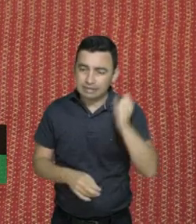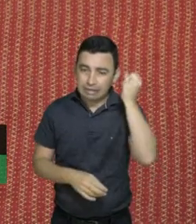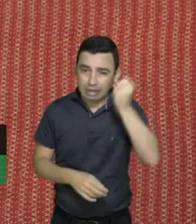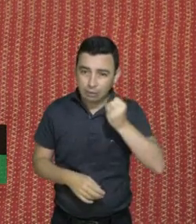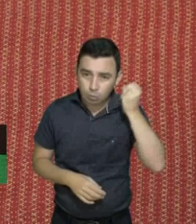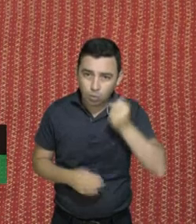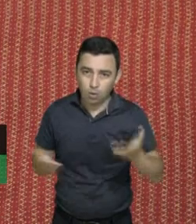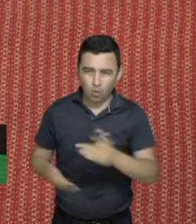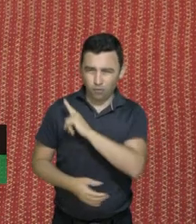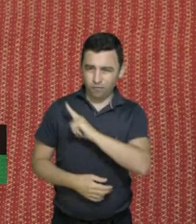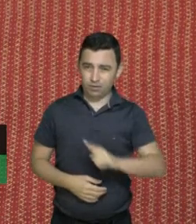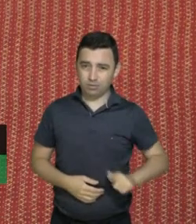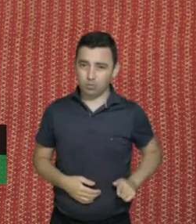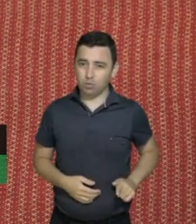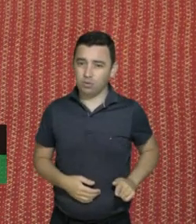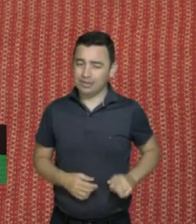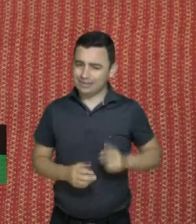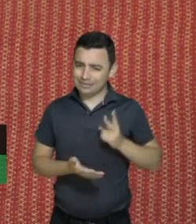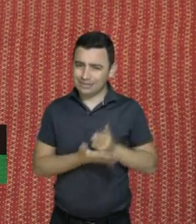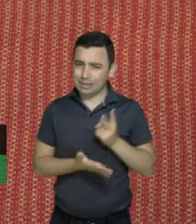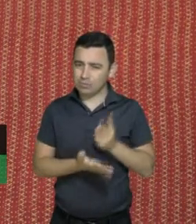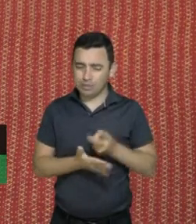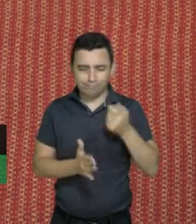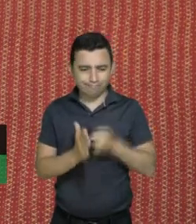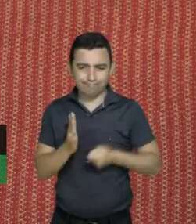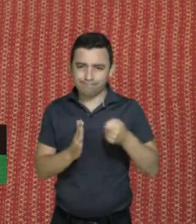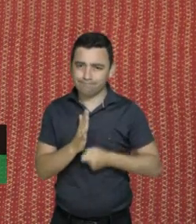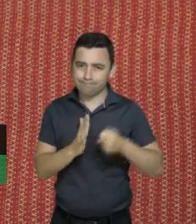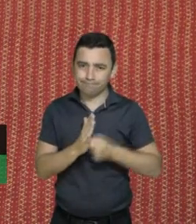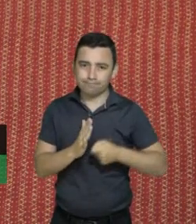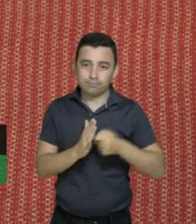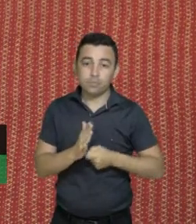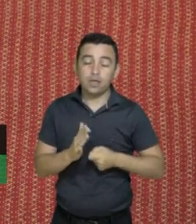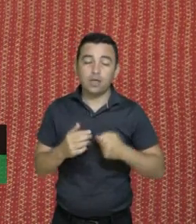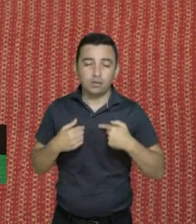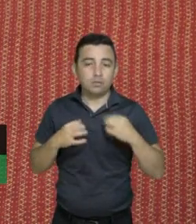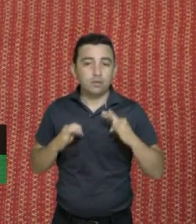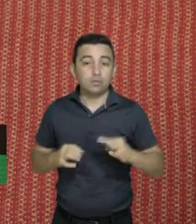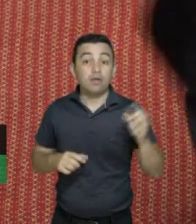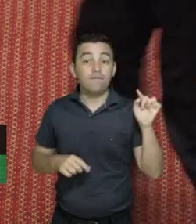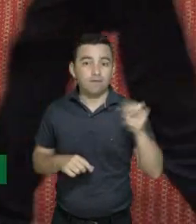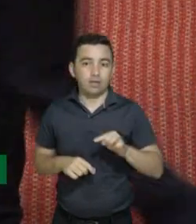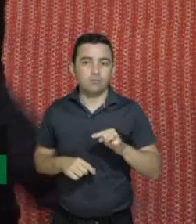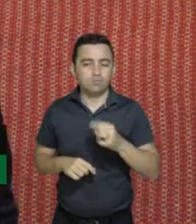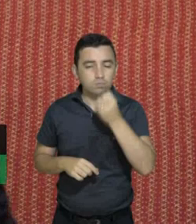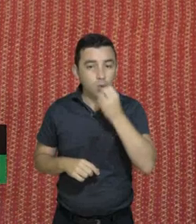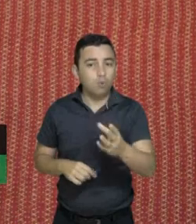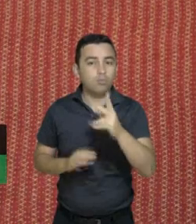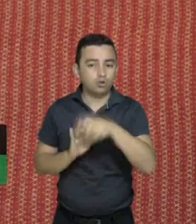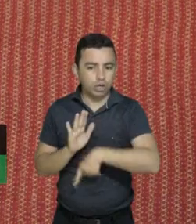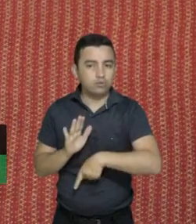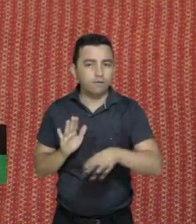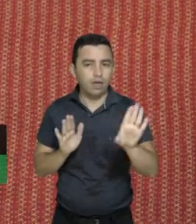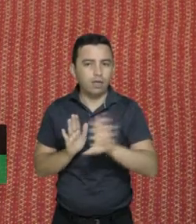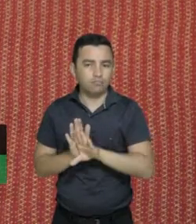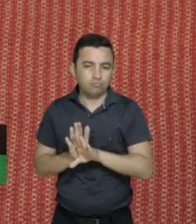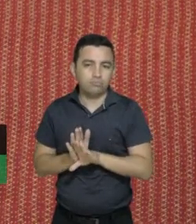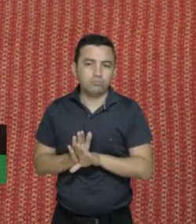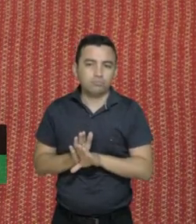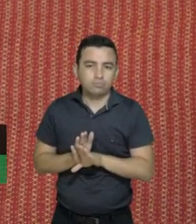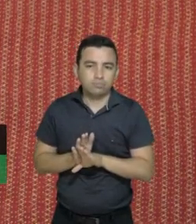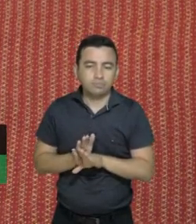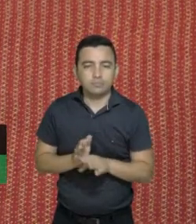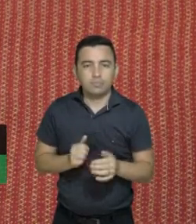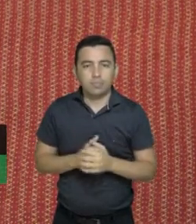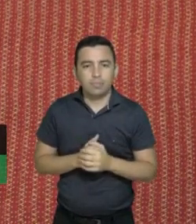Governador ele sempre me ligou por isso tenho certeza que ele aportará que um bom projeto que se necessário